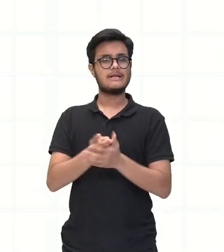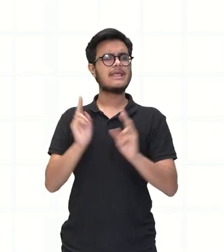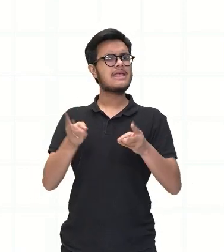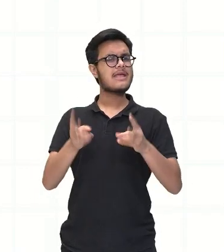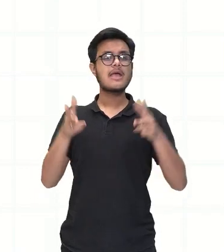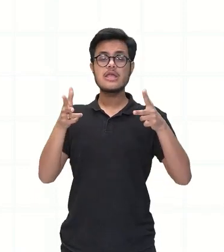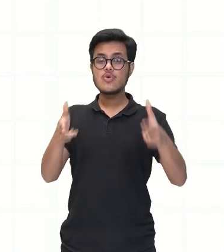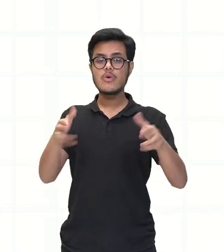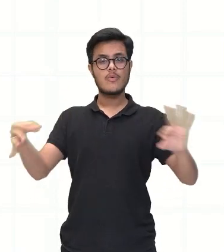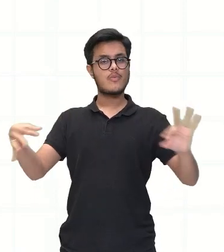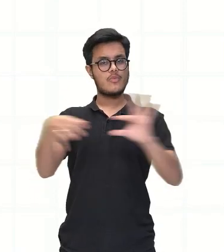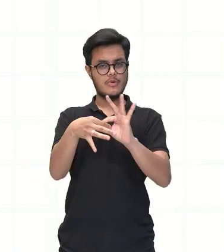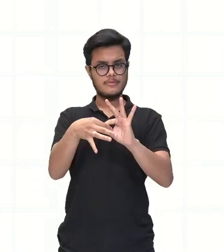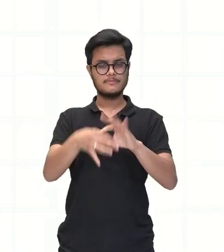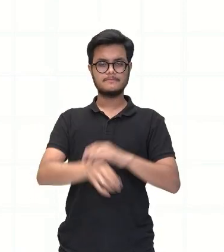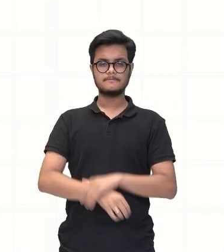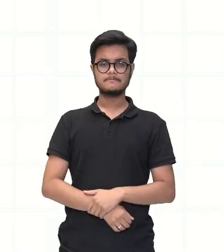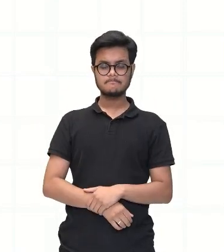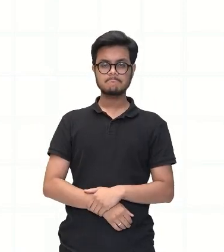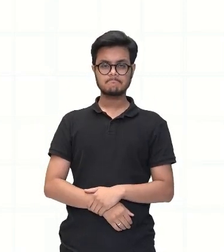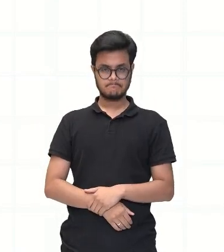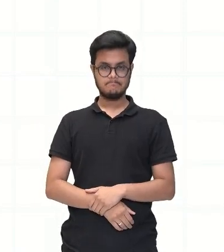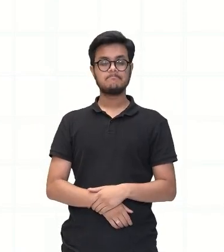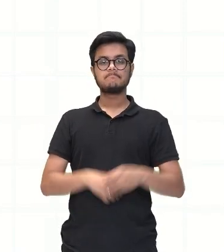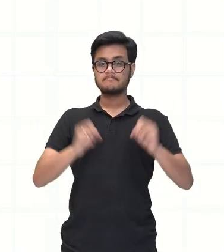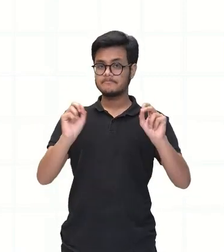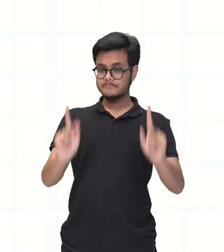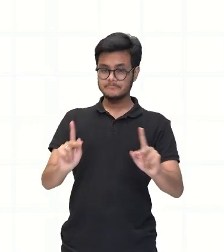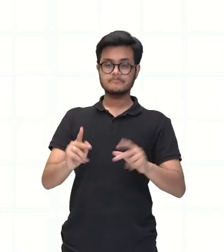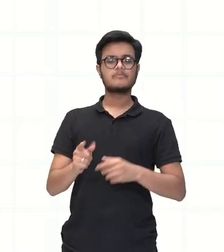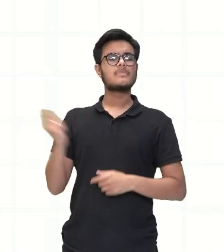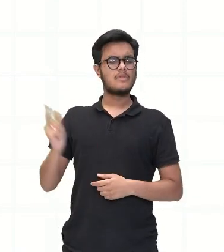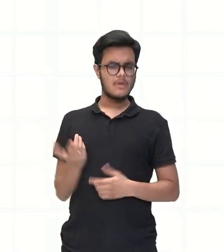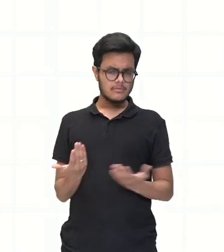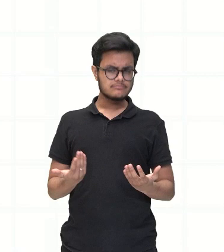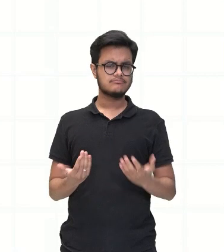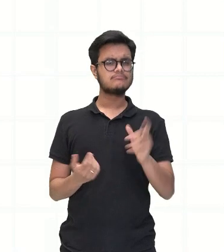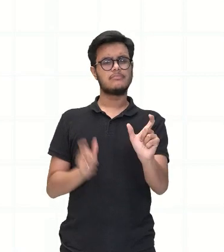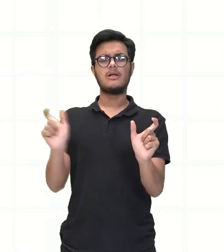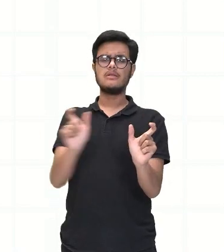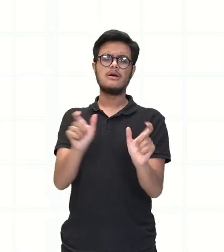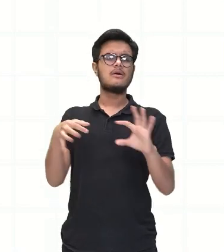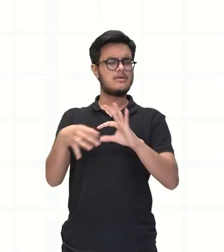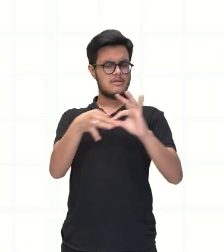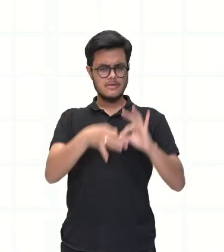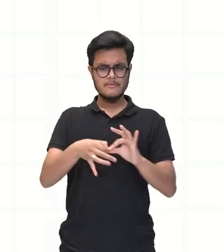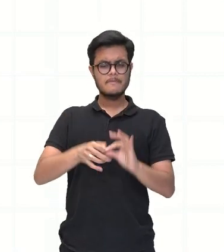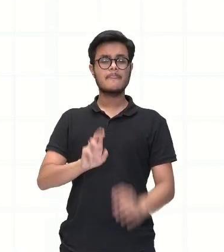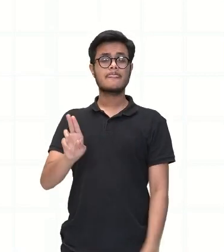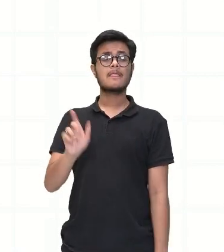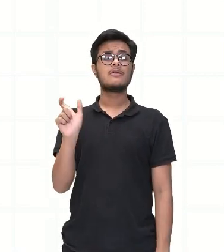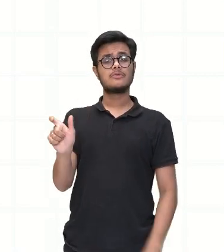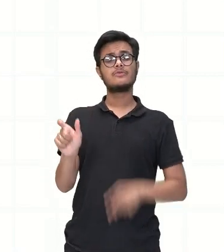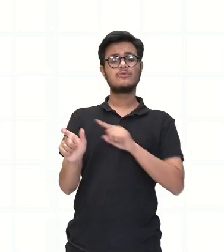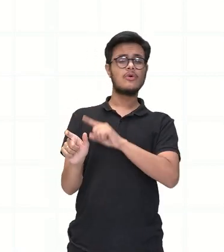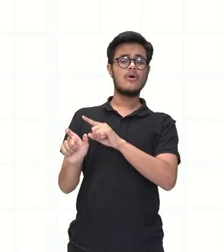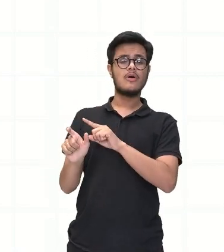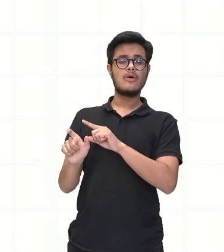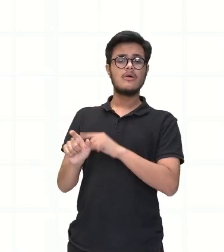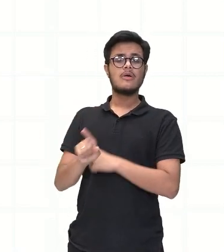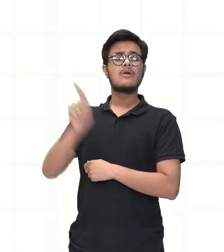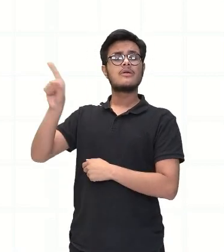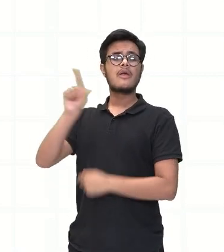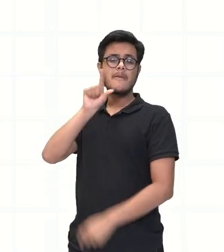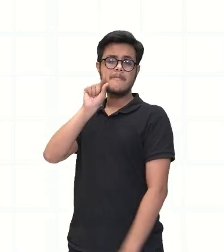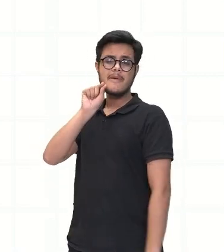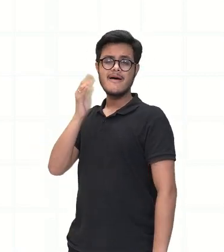som. Ok? Então eles se juntaram, essas palavras, e formaram o nome desse lindo